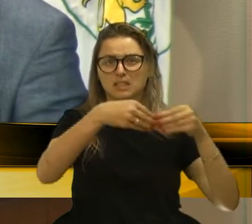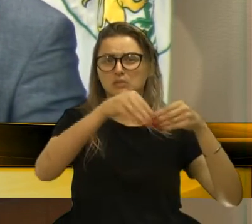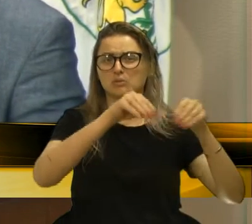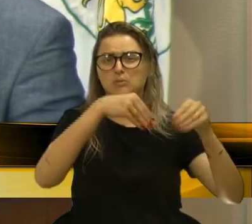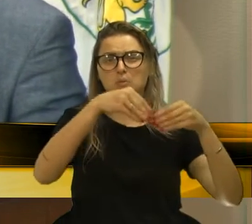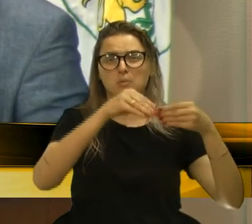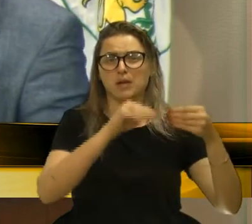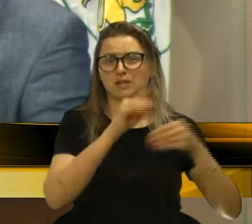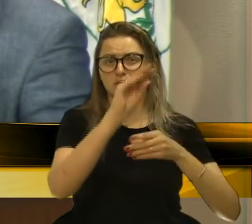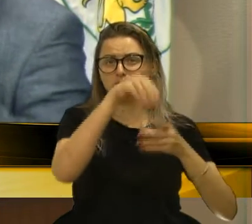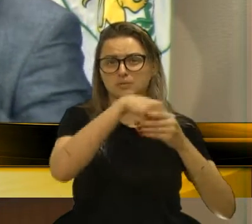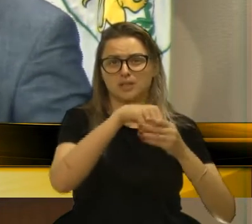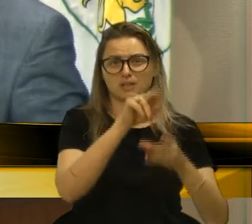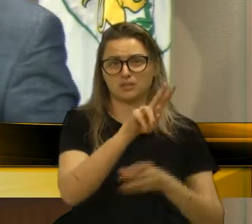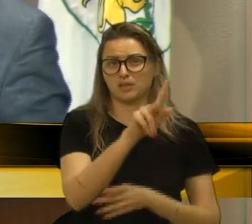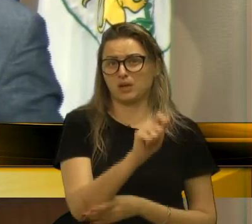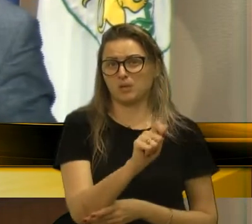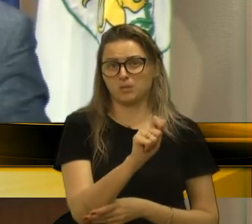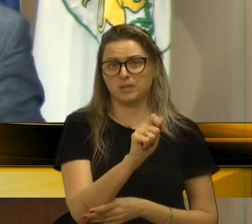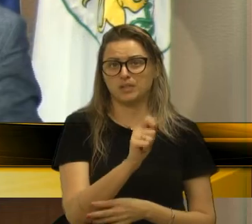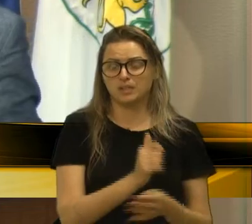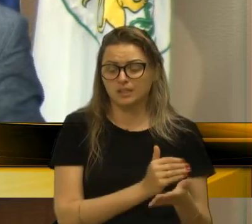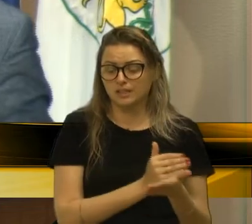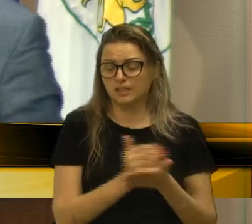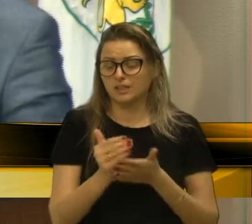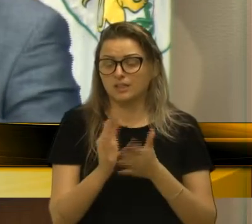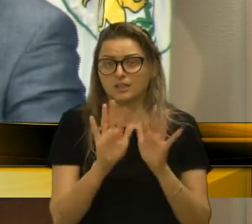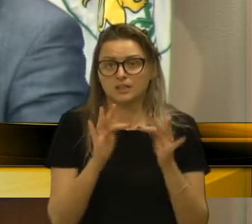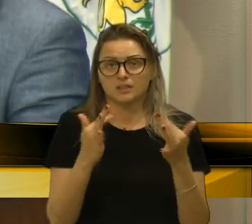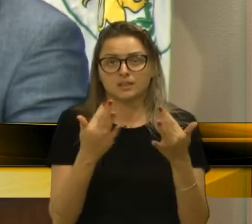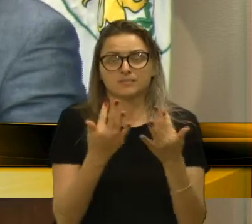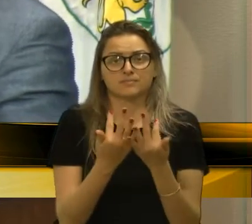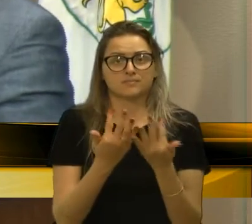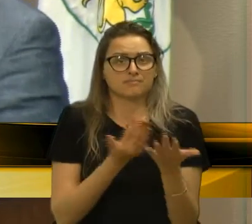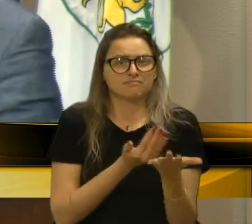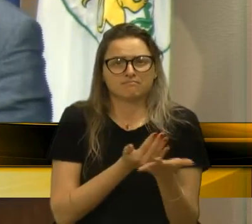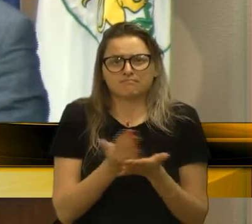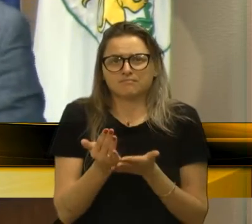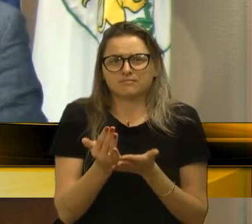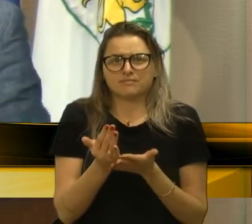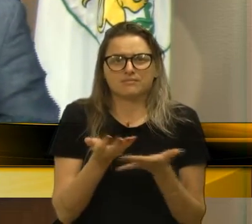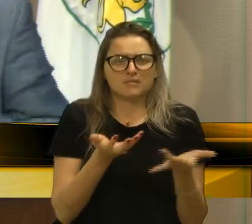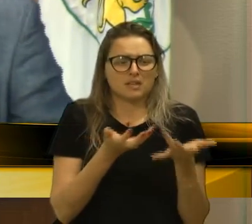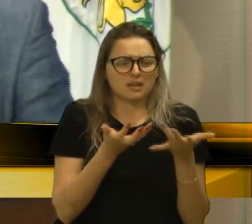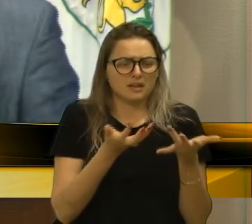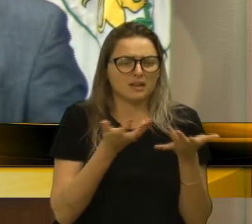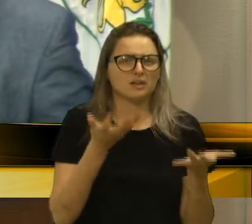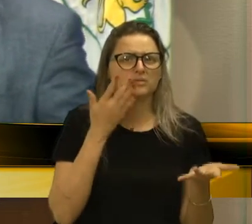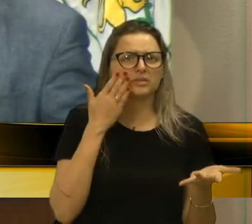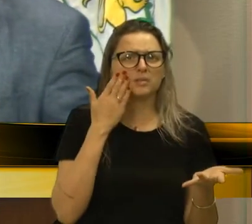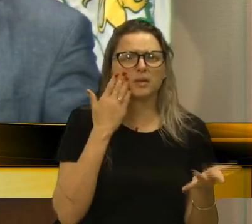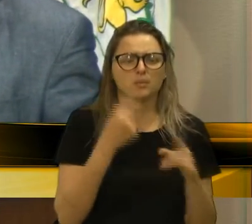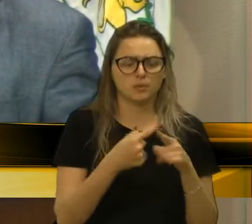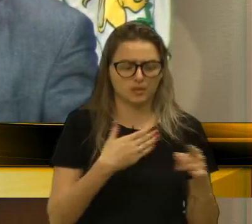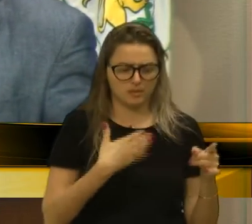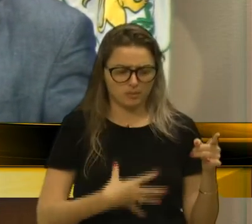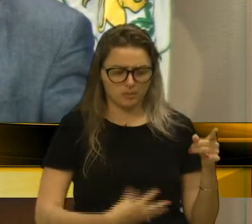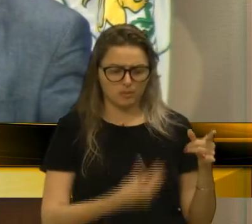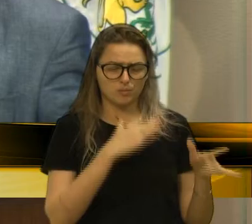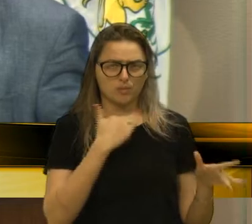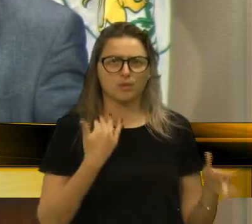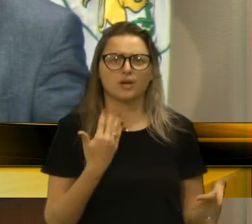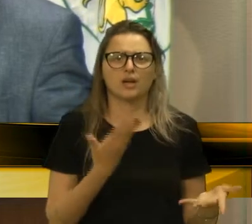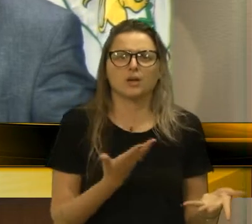Norte. E aí começa a peregrinação dessa família, quer dizer, essa família começou a peregrinar querendo saber qual é a causa da morte desse